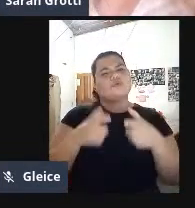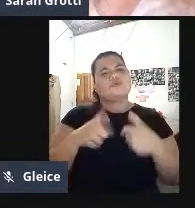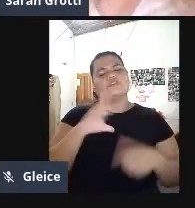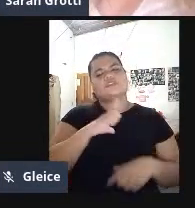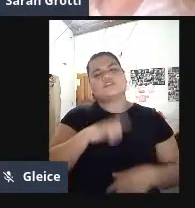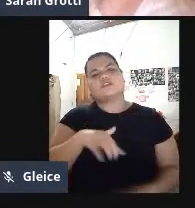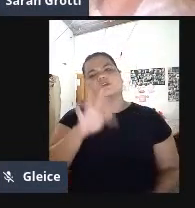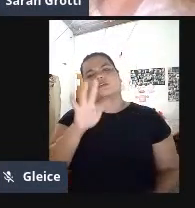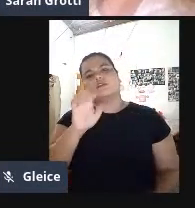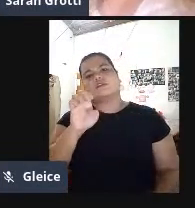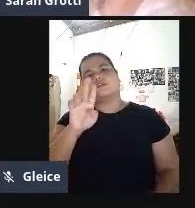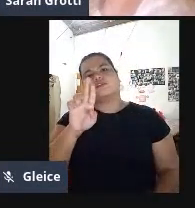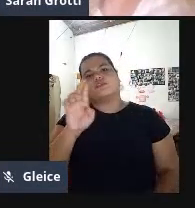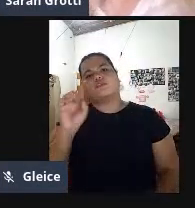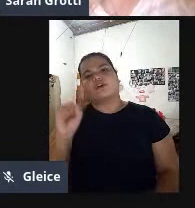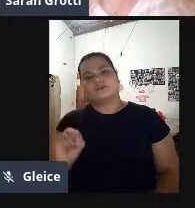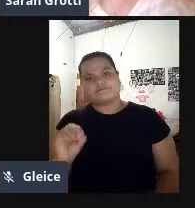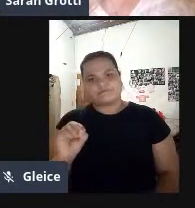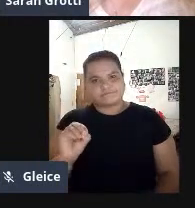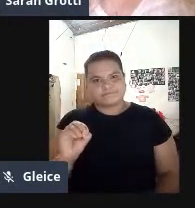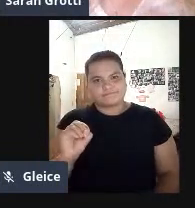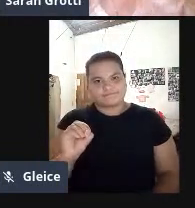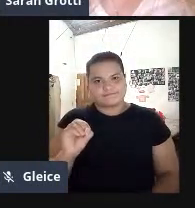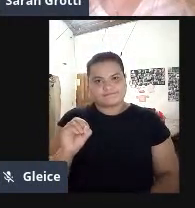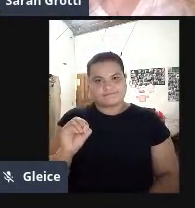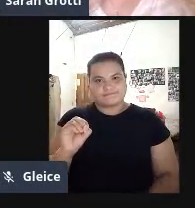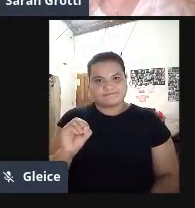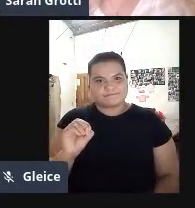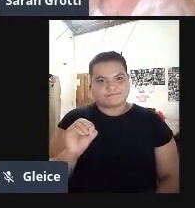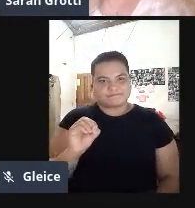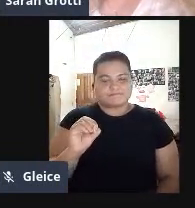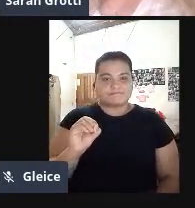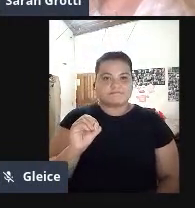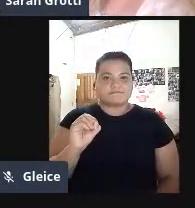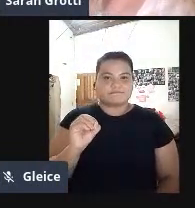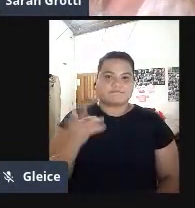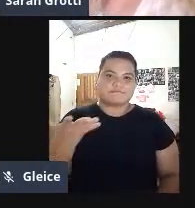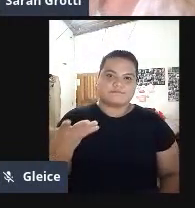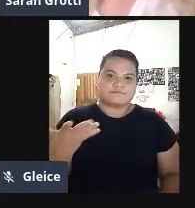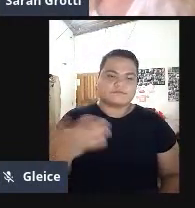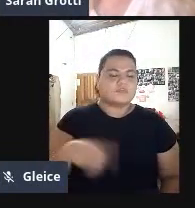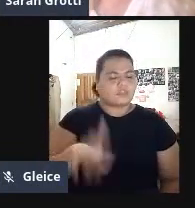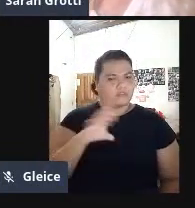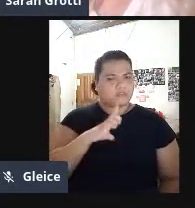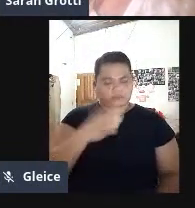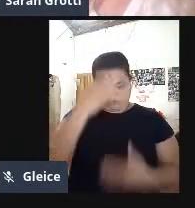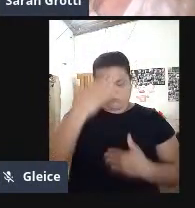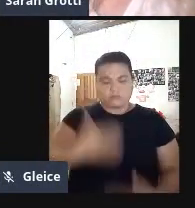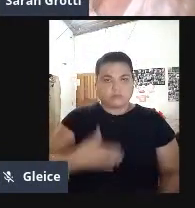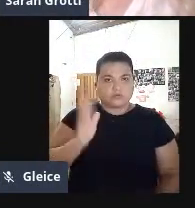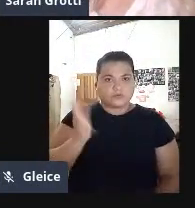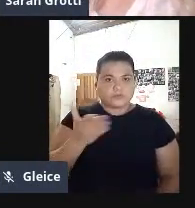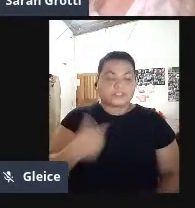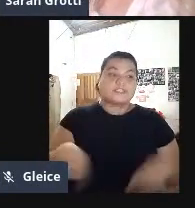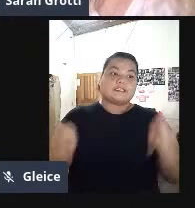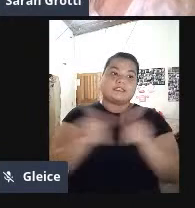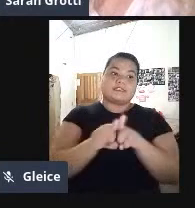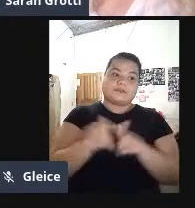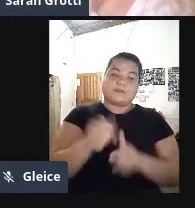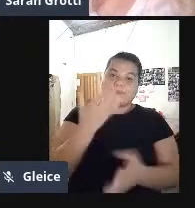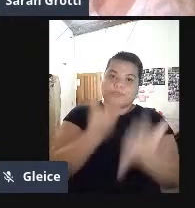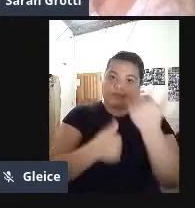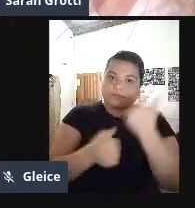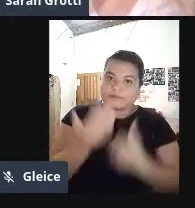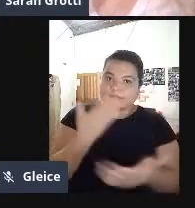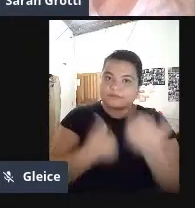Através da degradação da hemoglobina, o estoque, porque a gente faz estoque de ferro, e através da alimentação. Na